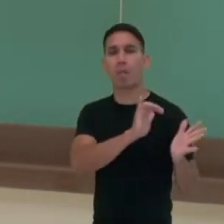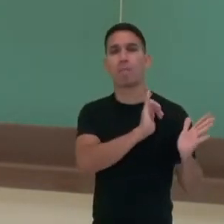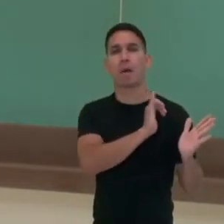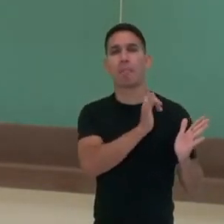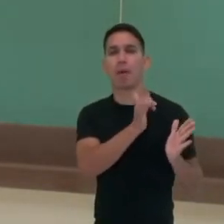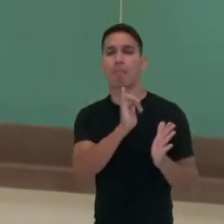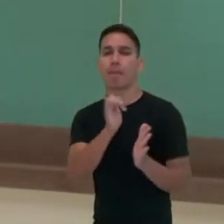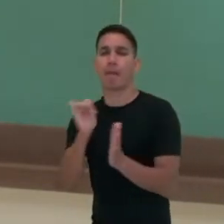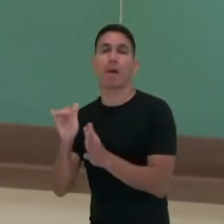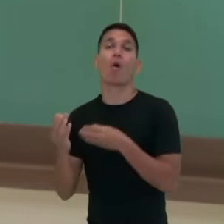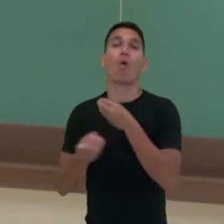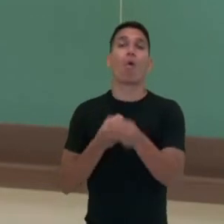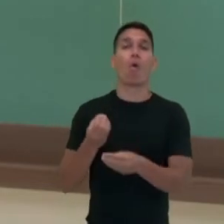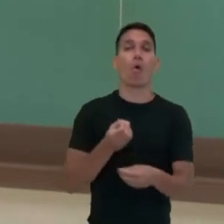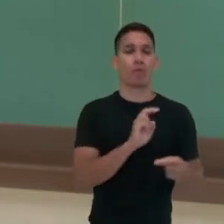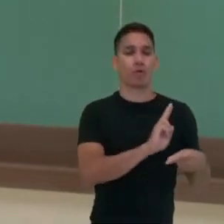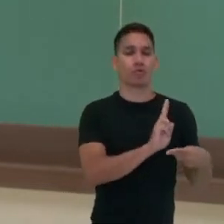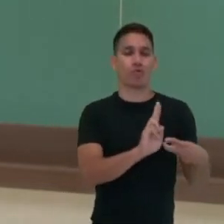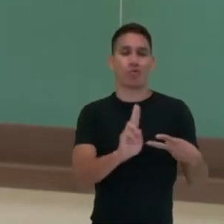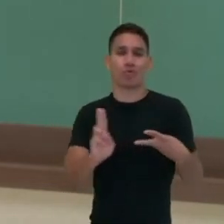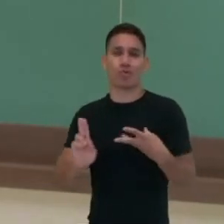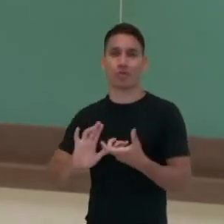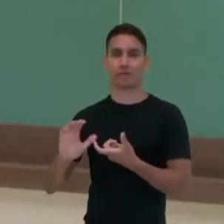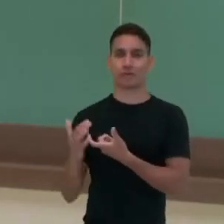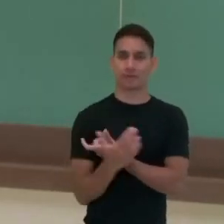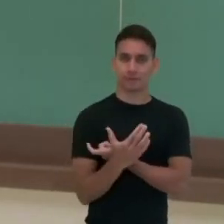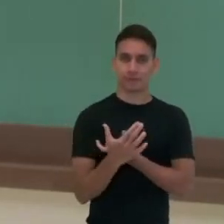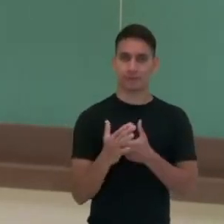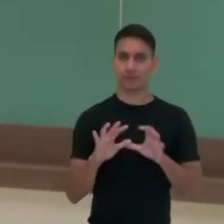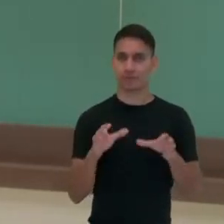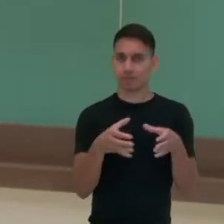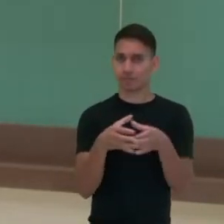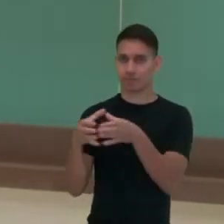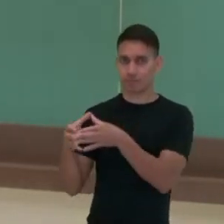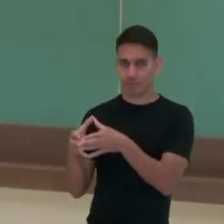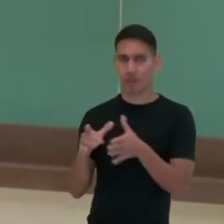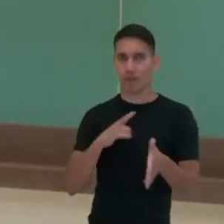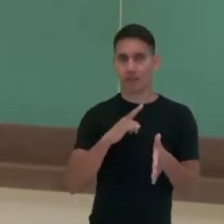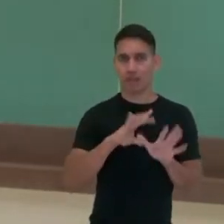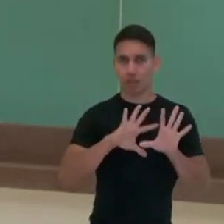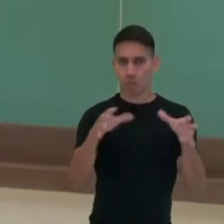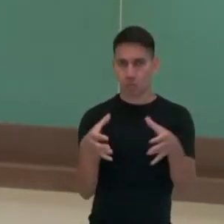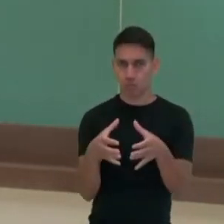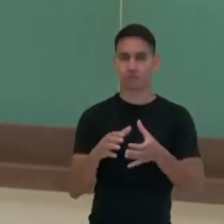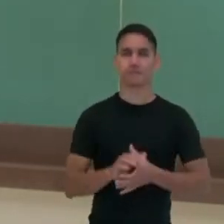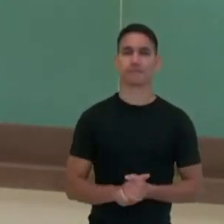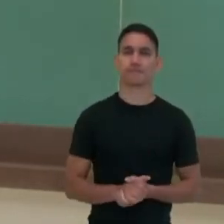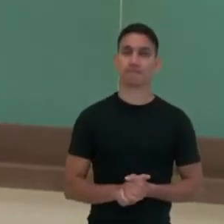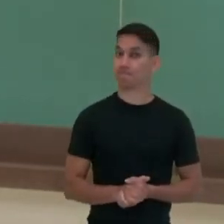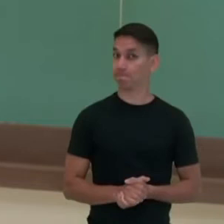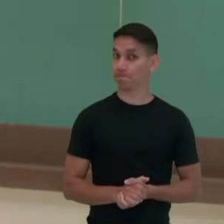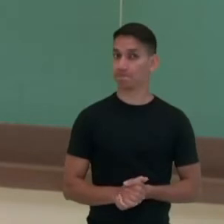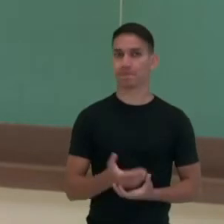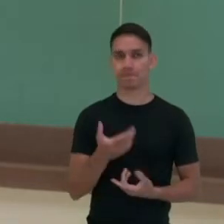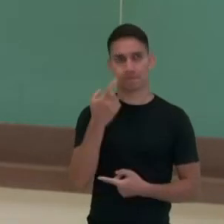então como podemos chamar esse episódio ou esse conjunto de episódios. Vamos